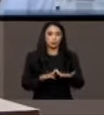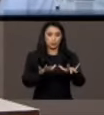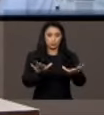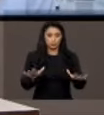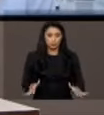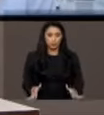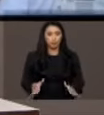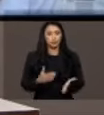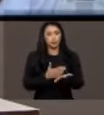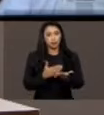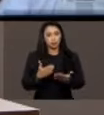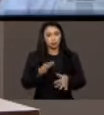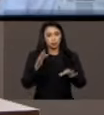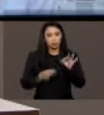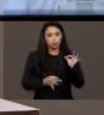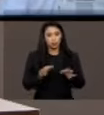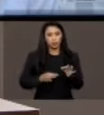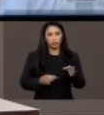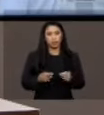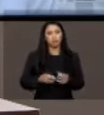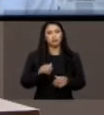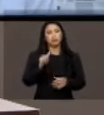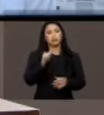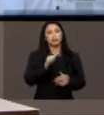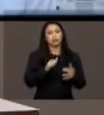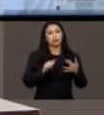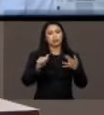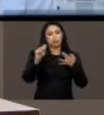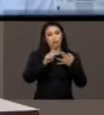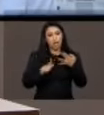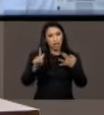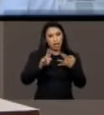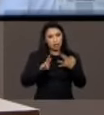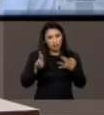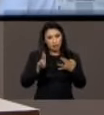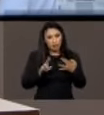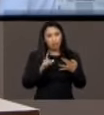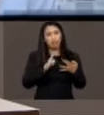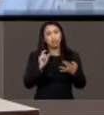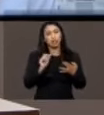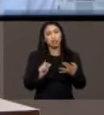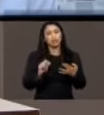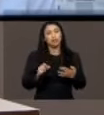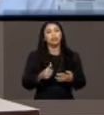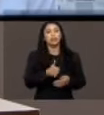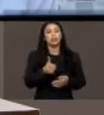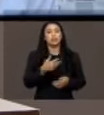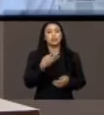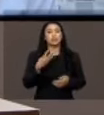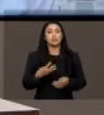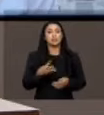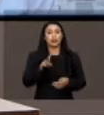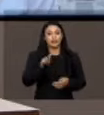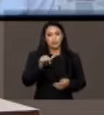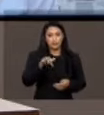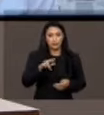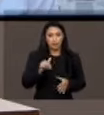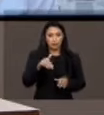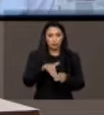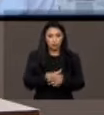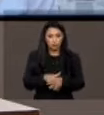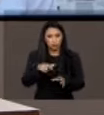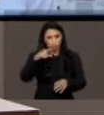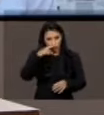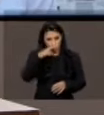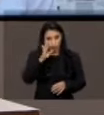início do julgamento daqueles agravos regimentais na questão 13ª Vara de Curitiba e ex-presidente Lula. Voto do ministro Edson